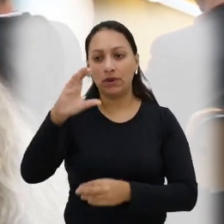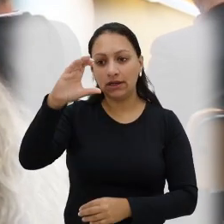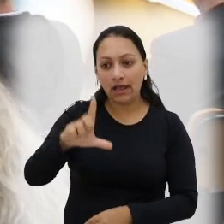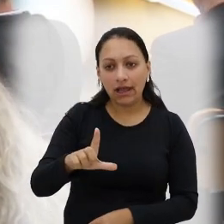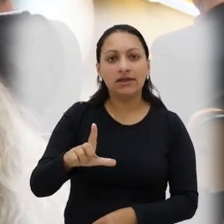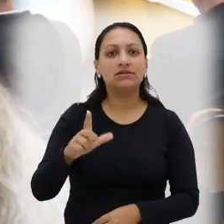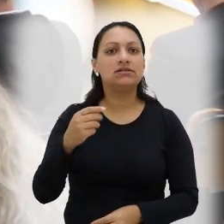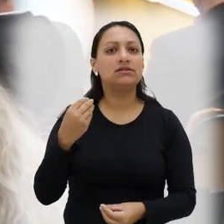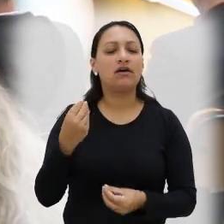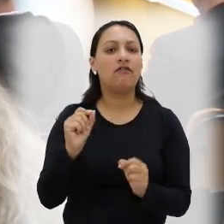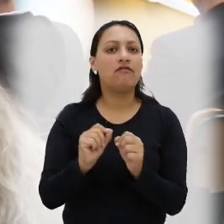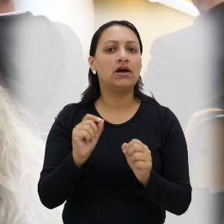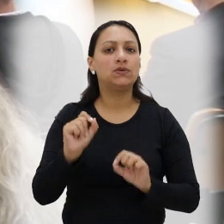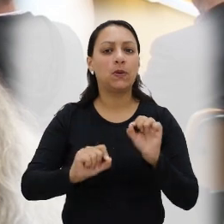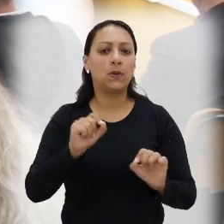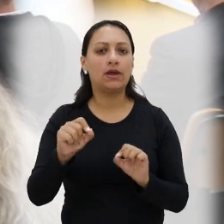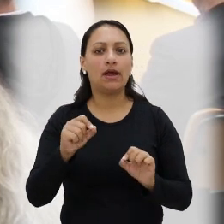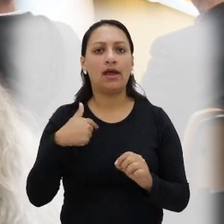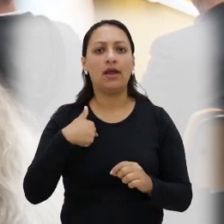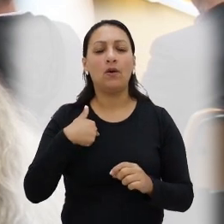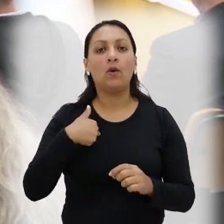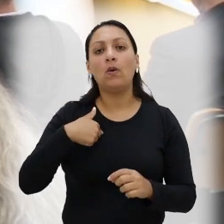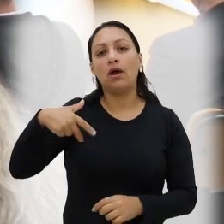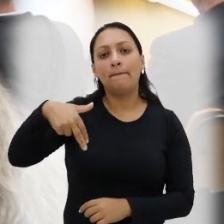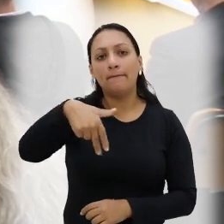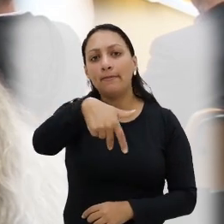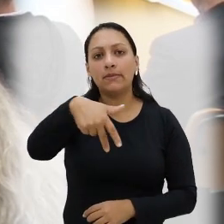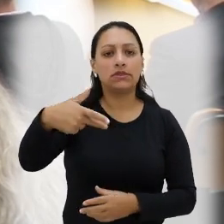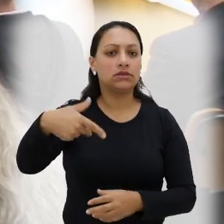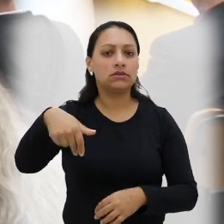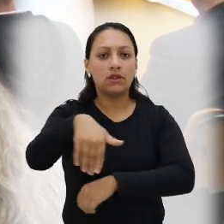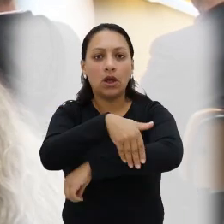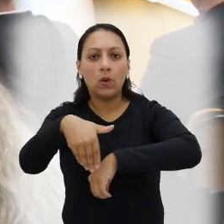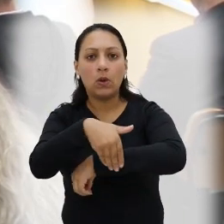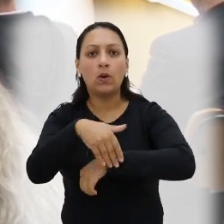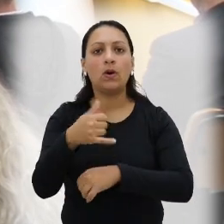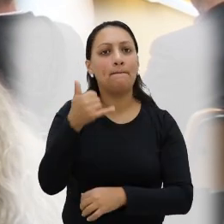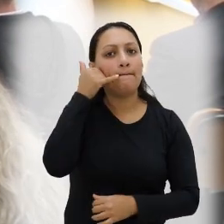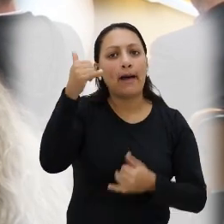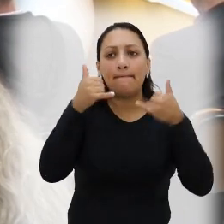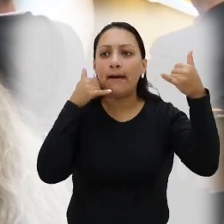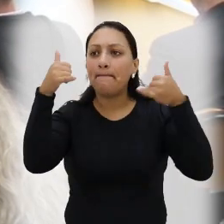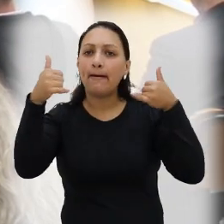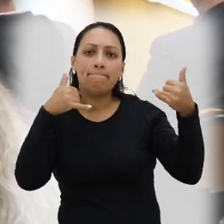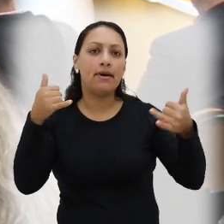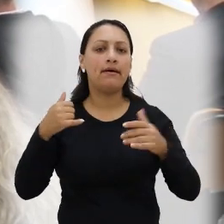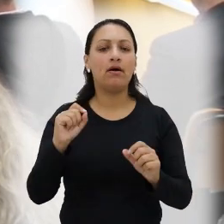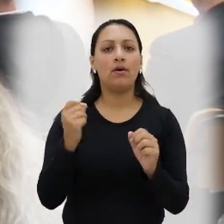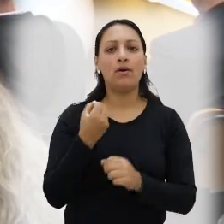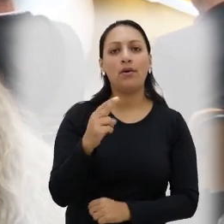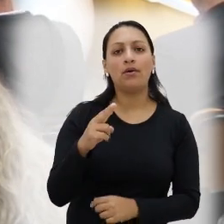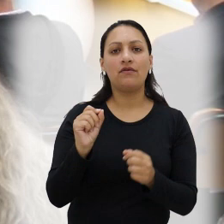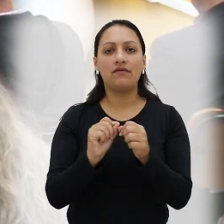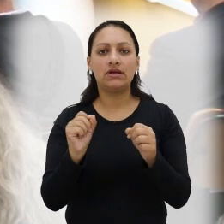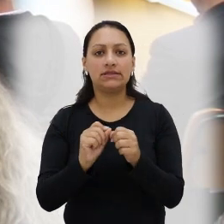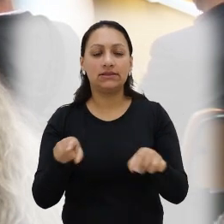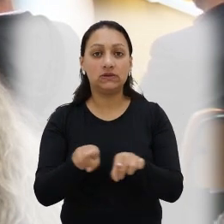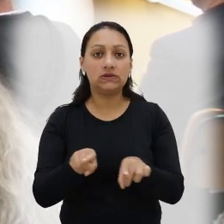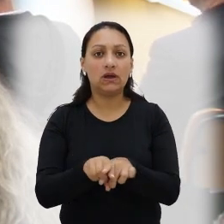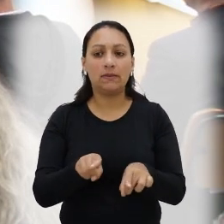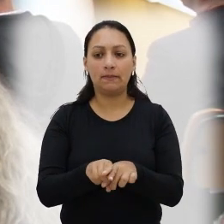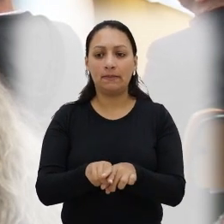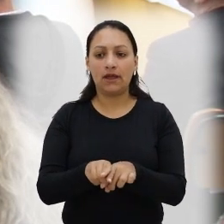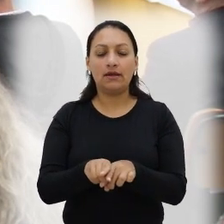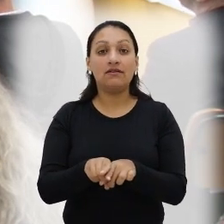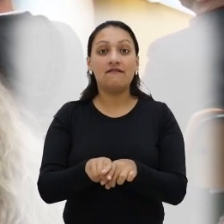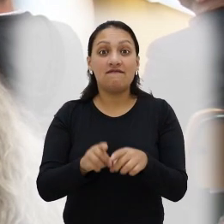para isso, né? Eu estou batendo sapato na rua, batendo, né, telefone, ou fazendo grandíssimos funis